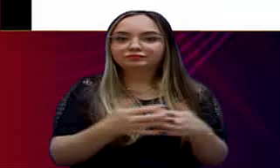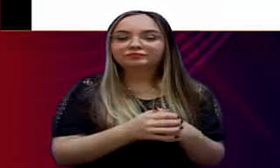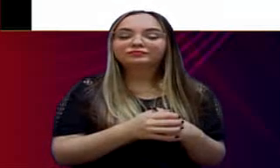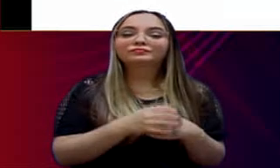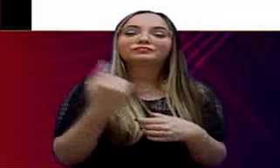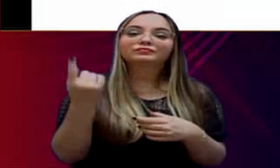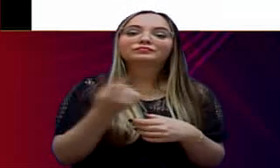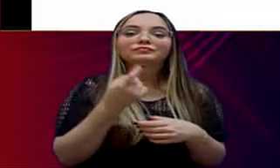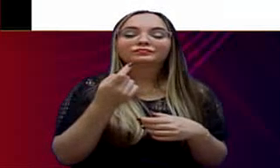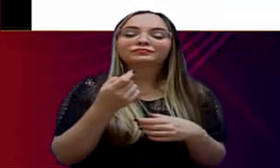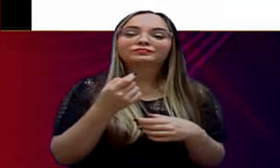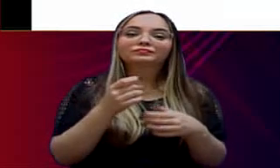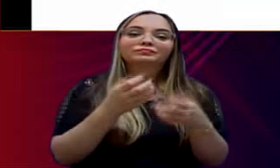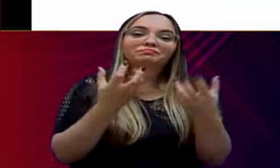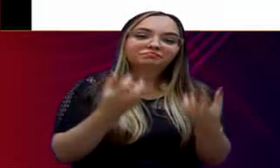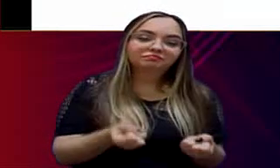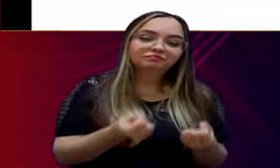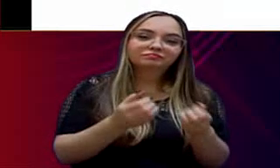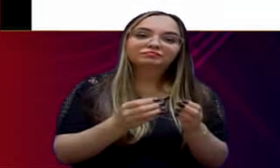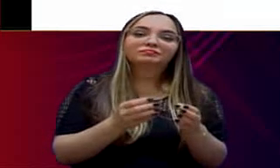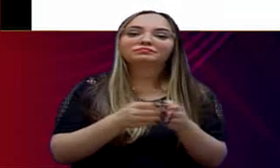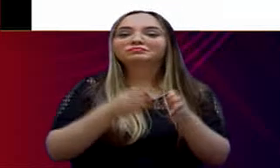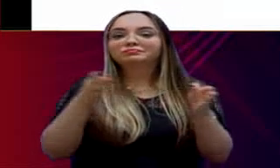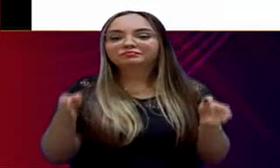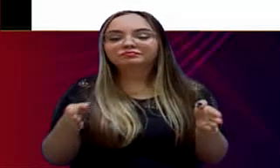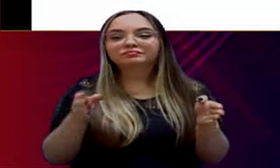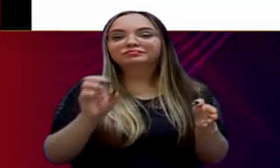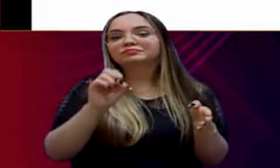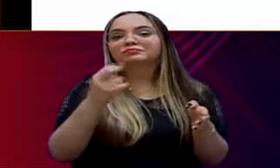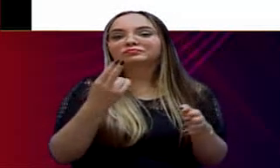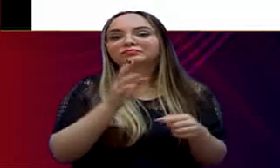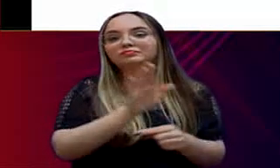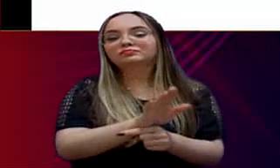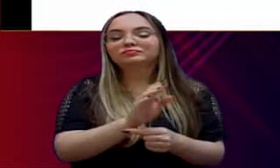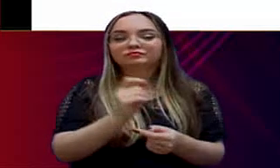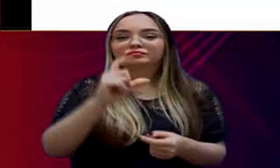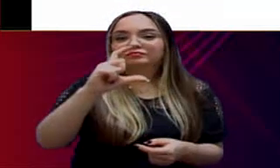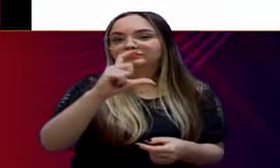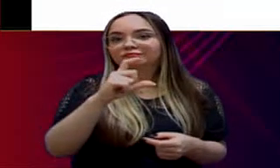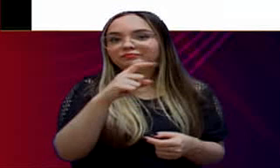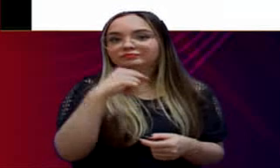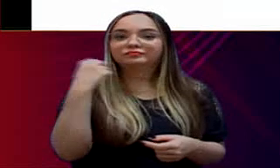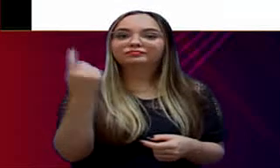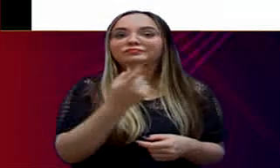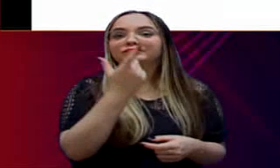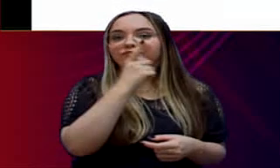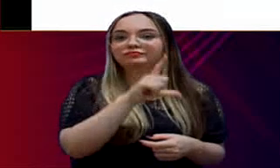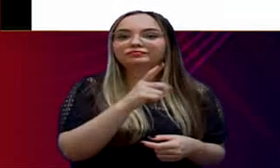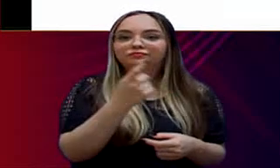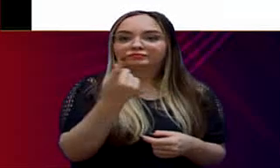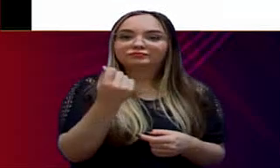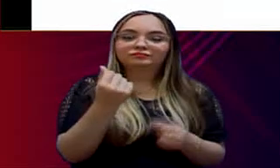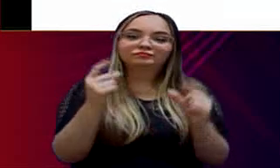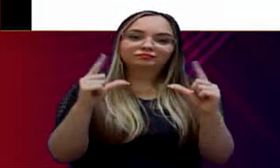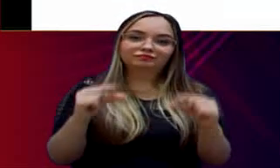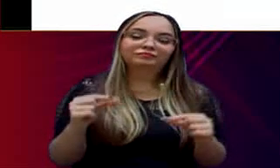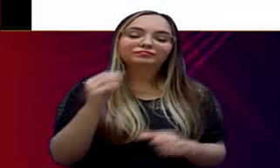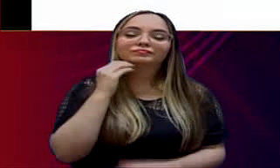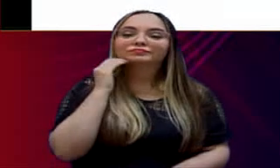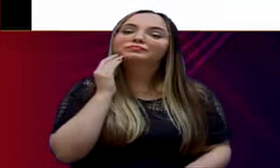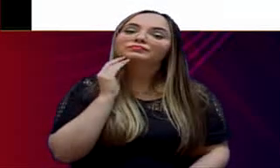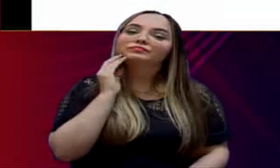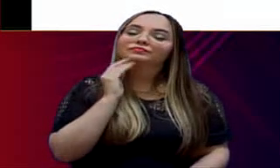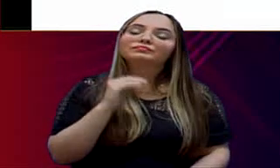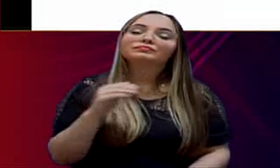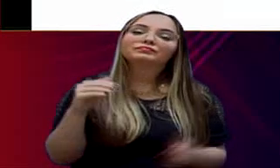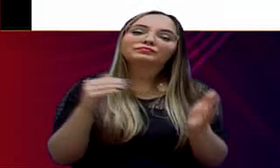tributária concessão ampliação de incentivos ou benefícios que resultam em renúncia fiscal e